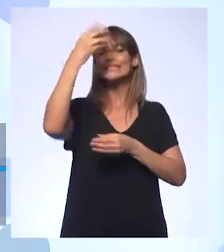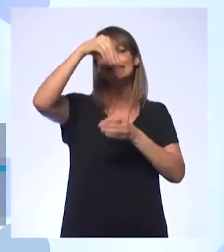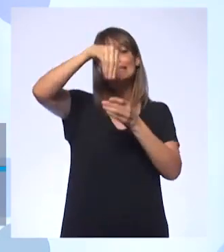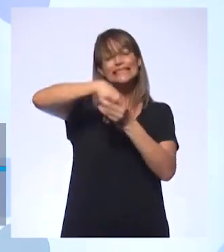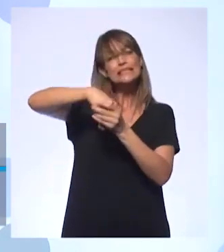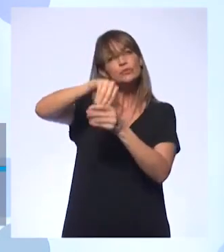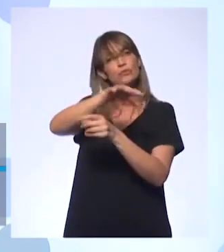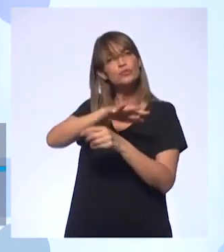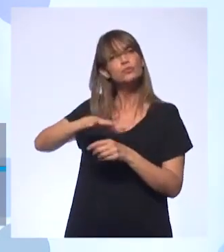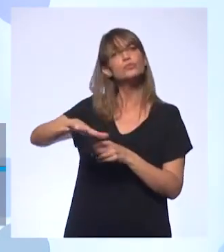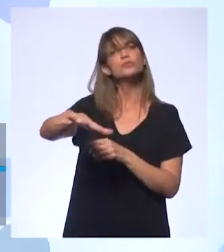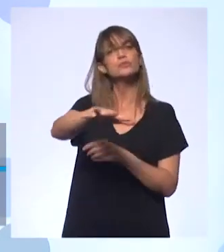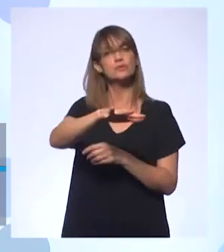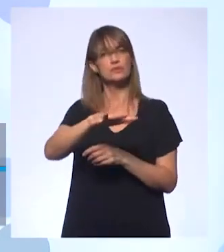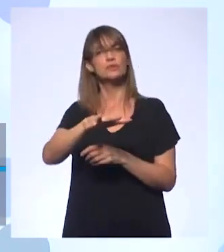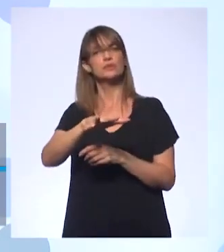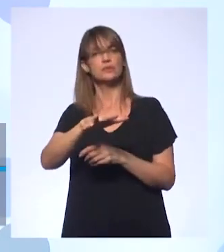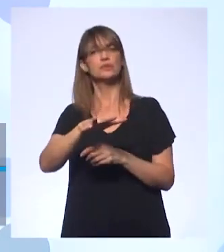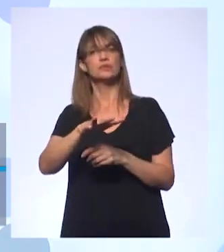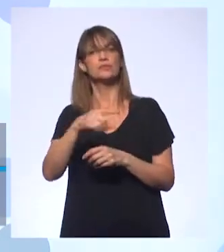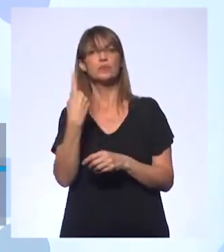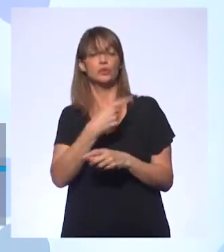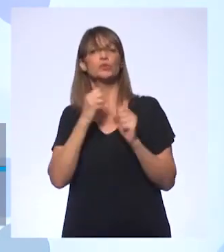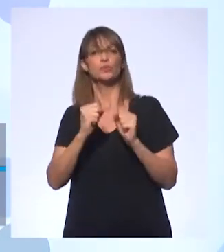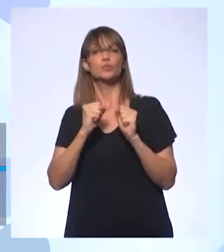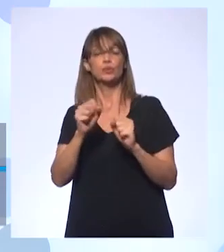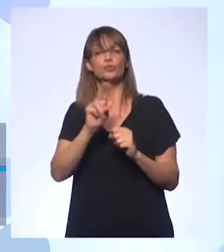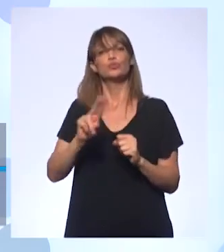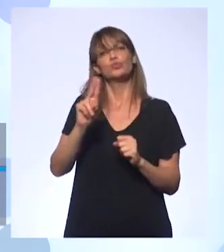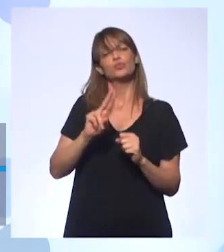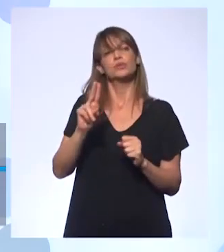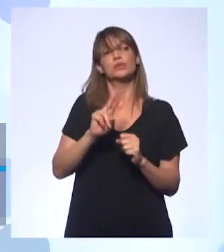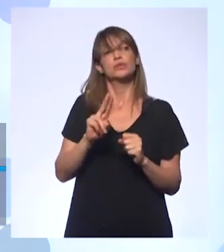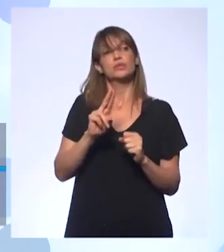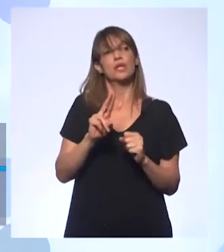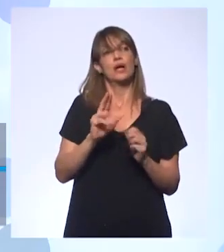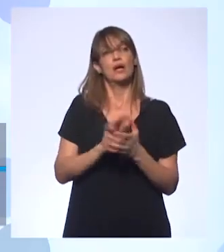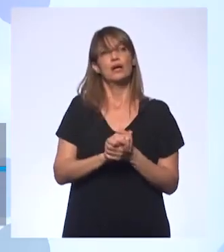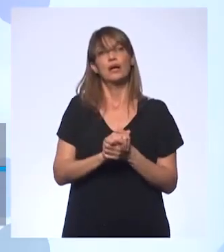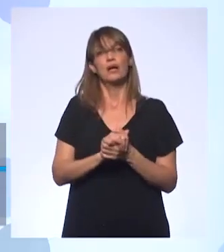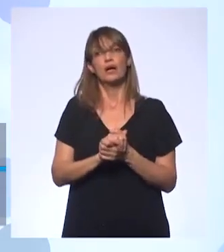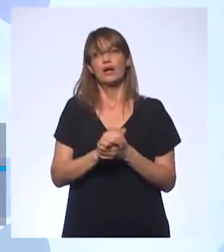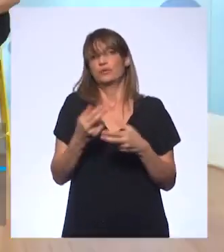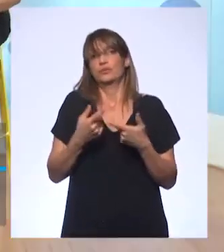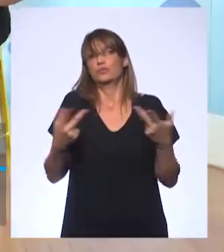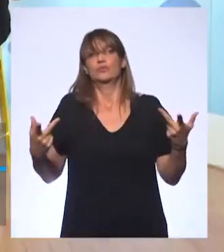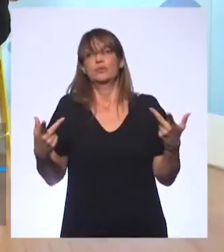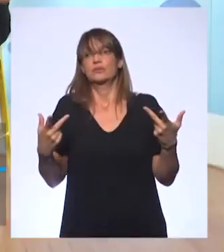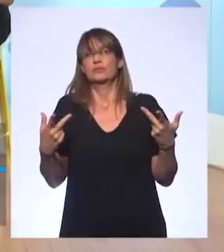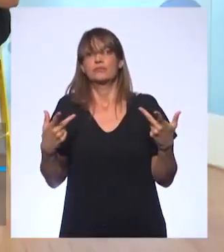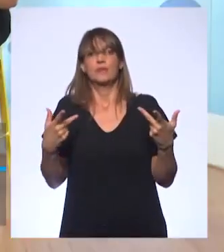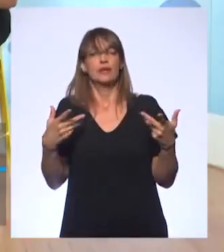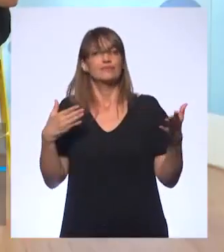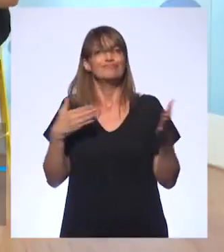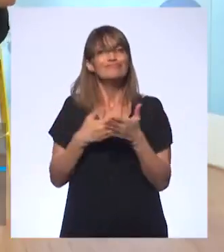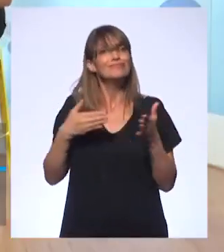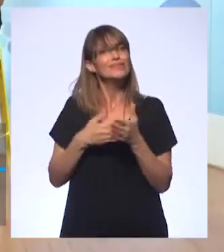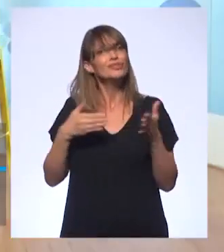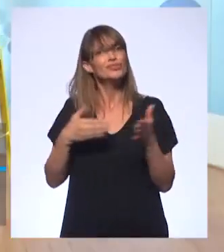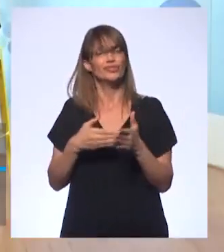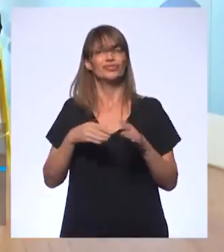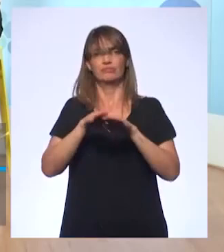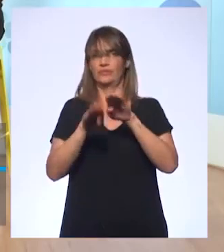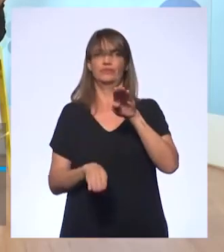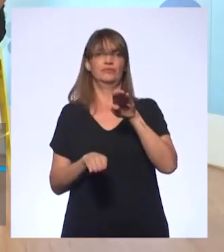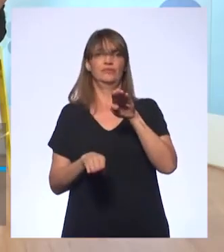compreendido para que possamos utilizar os recursos necessários para combater. Não é, Fabi? A gente tem que pensar que é óbvio que quando